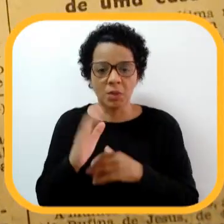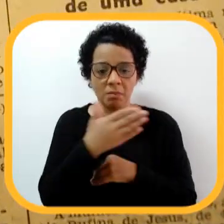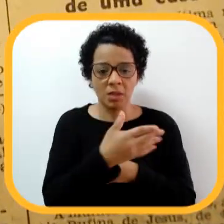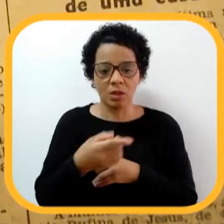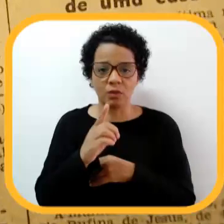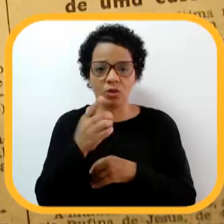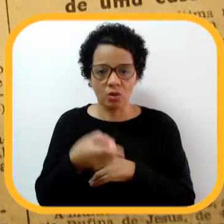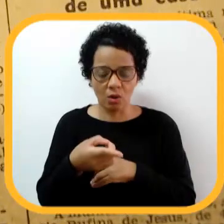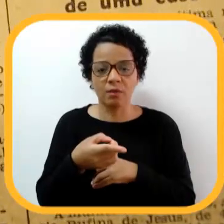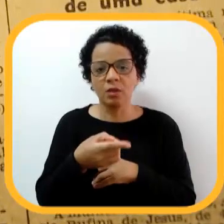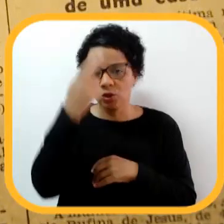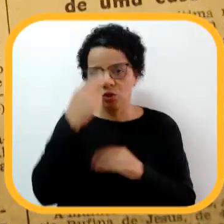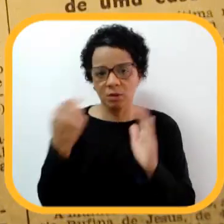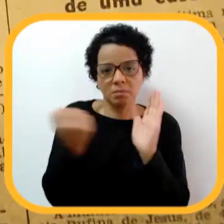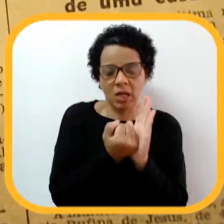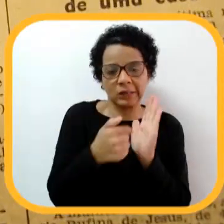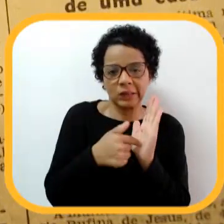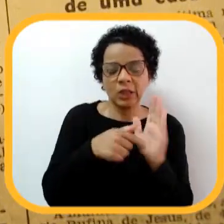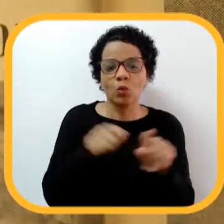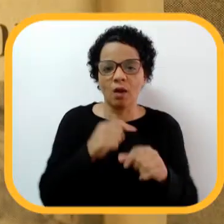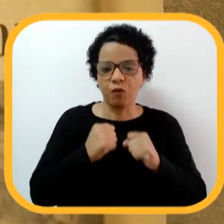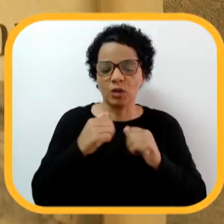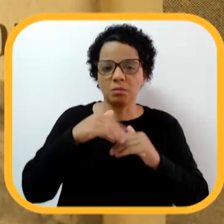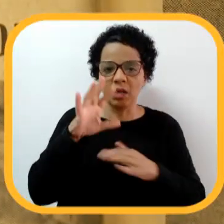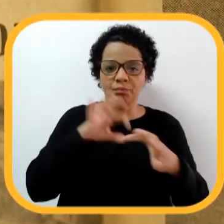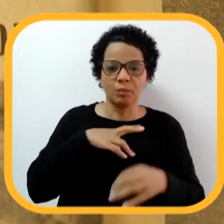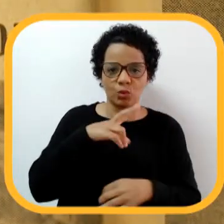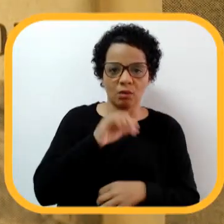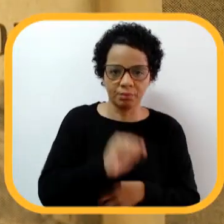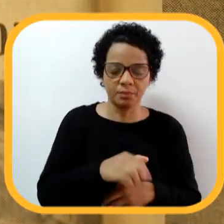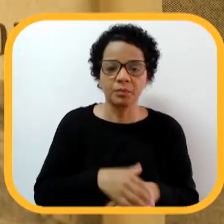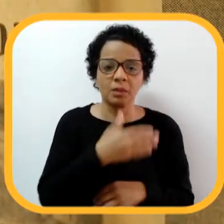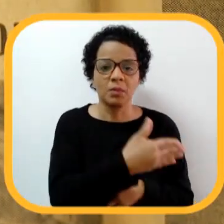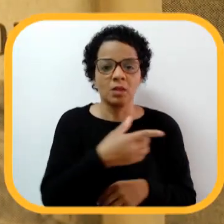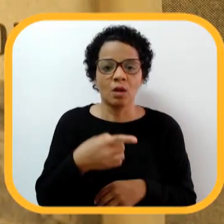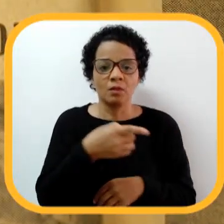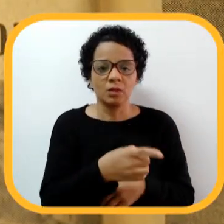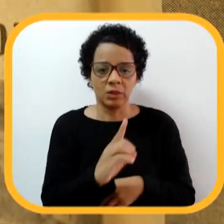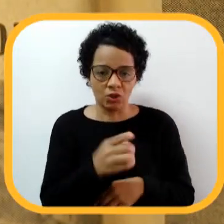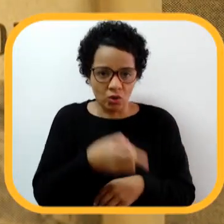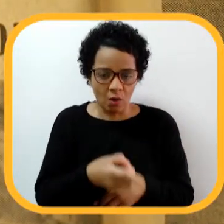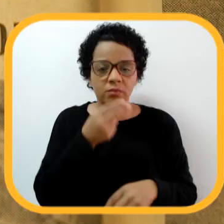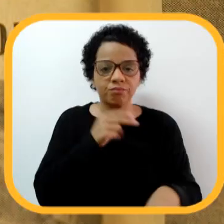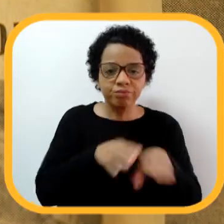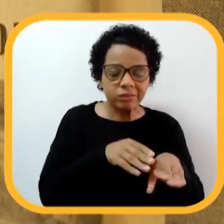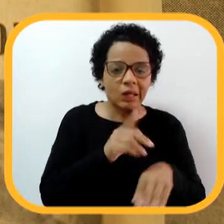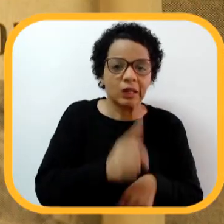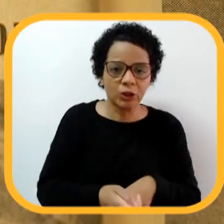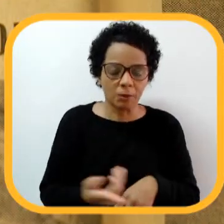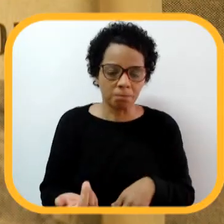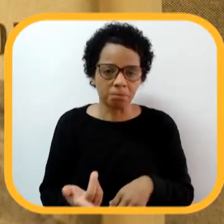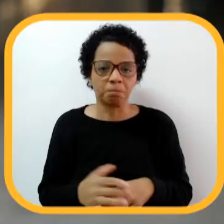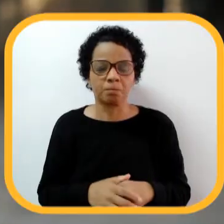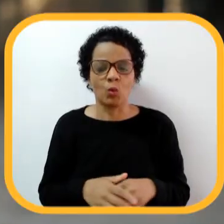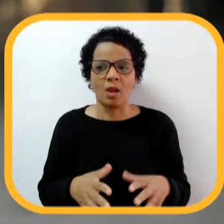sismo de 1969 ganha lugar na história como um dos mais intensos a nível nacional. O sismo de 1969 foi